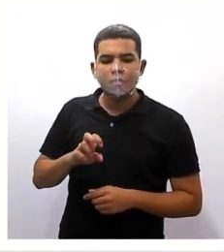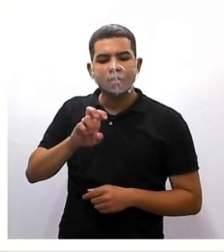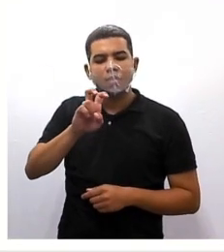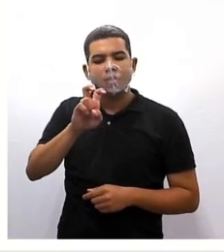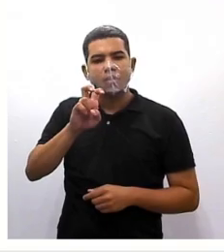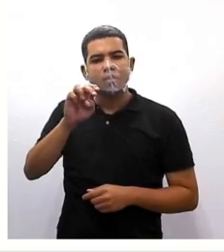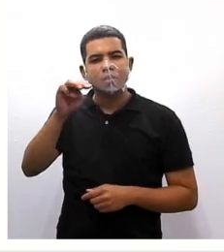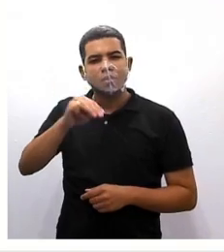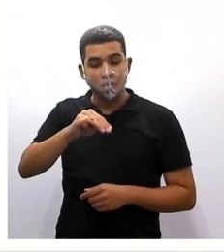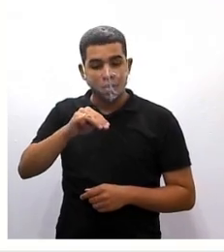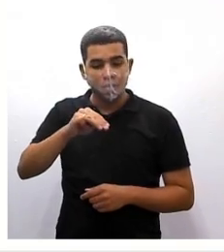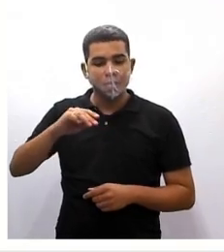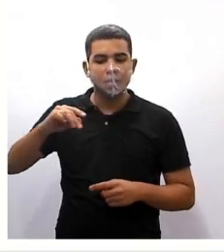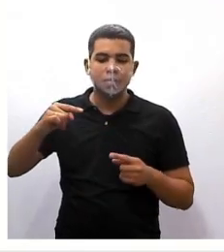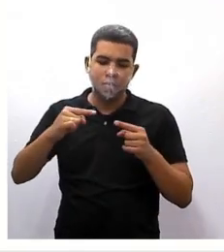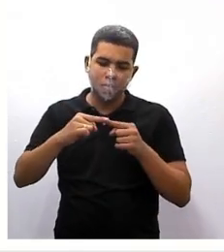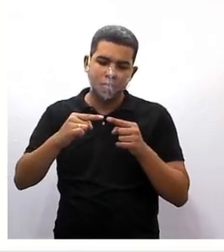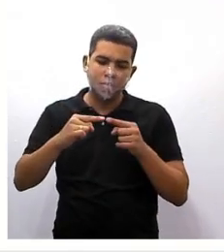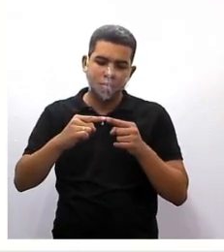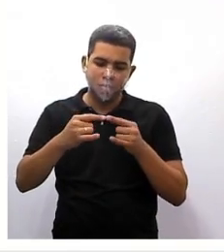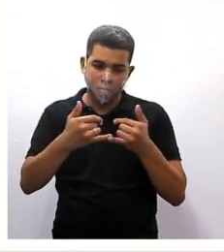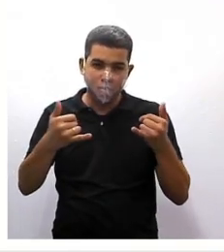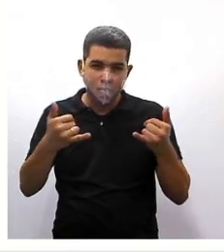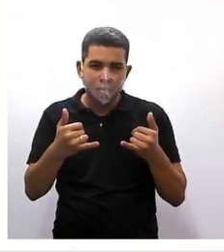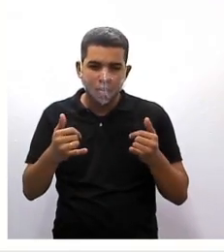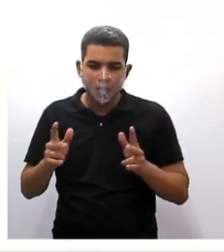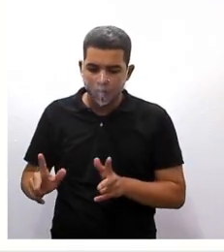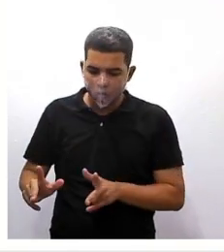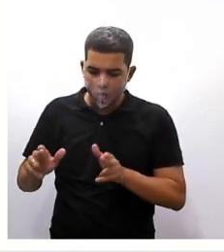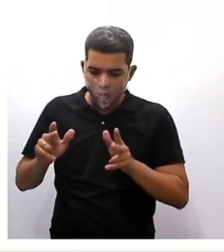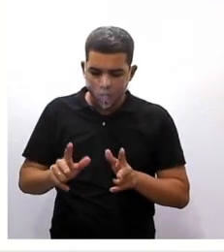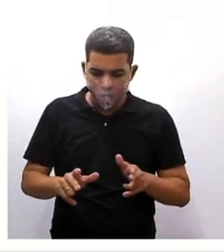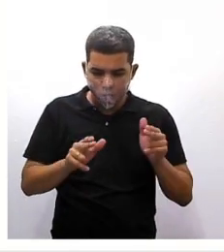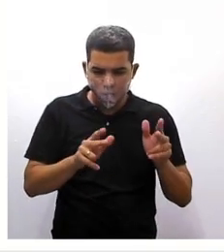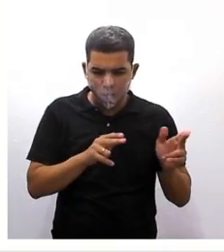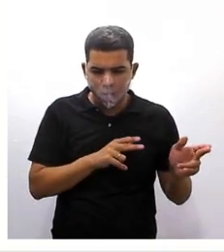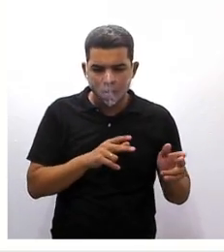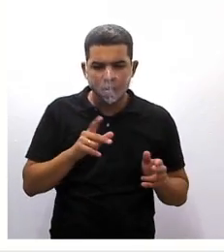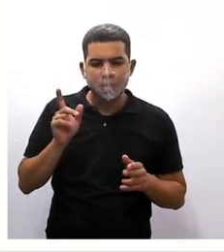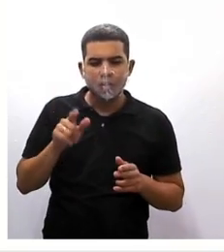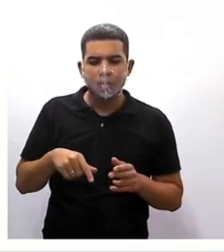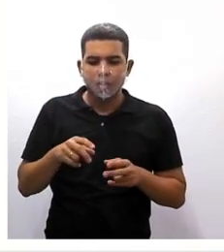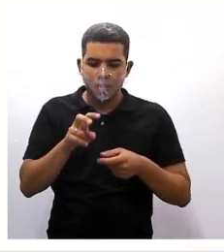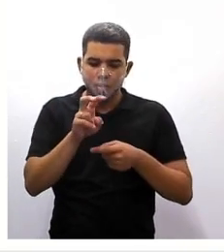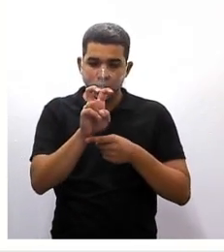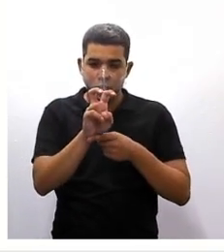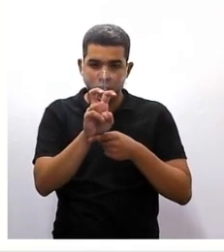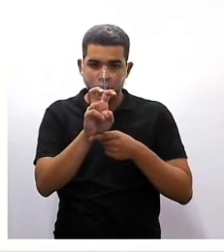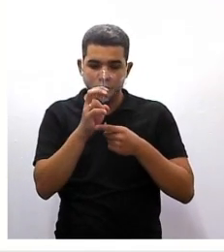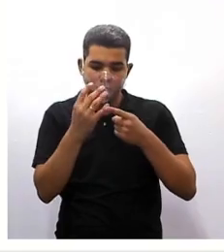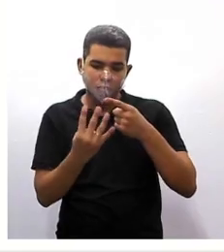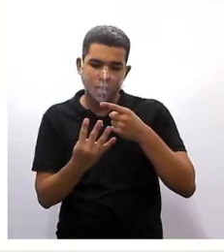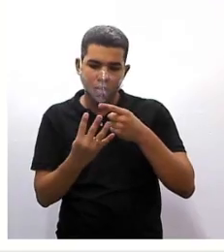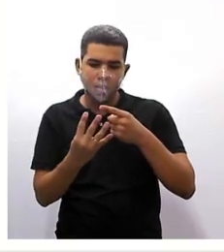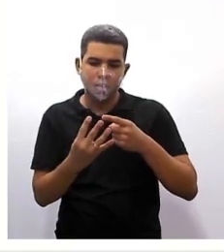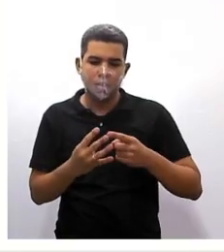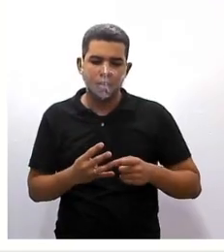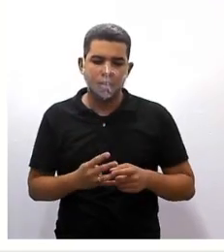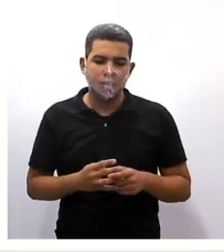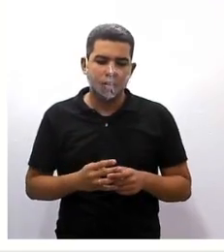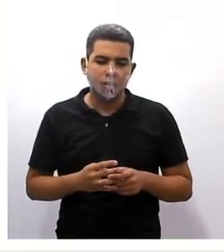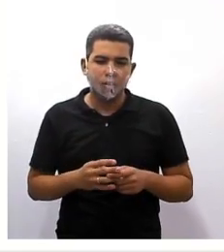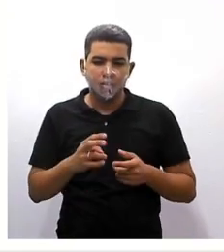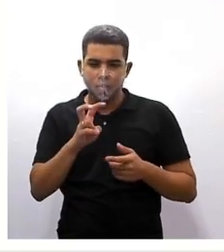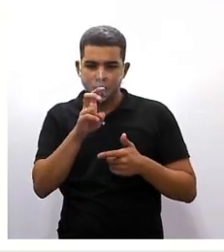e cortou em 4 pedaços do mesmo tamanho. Vai fazer 5 dividido por 4. Beleza? Então, 5 dividido por